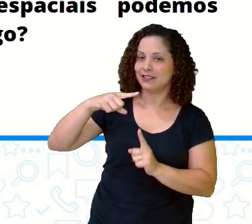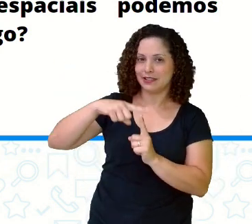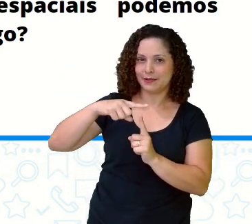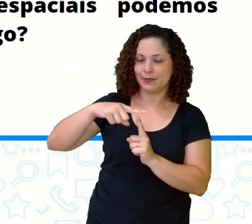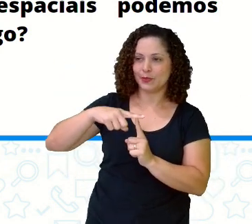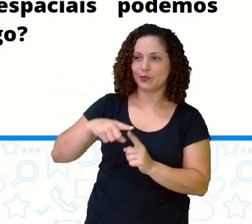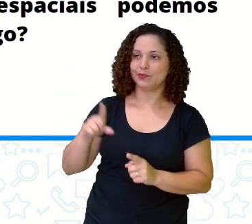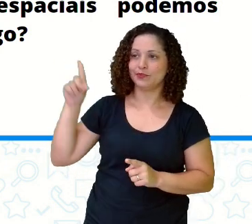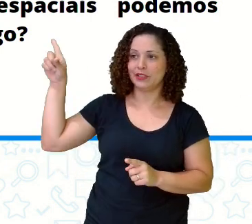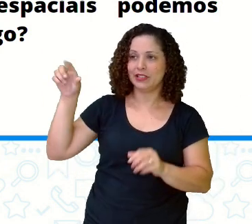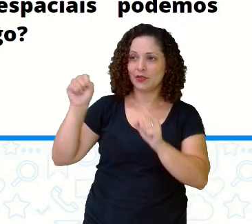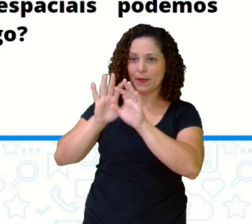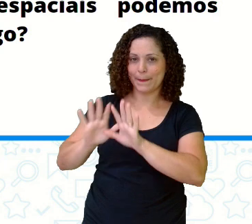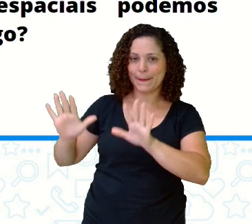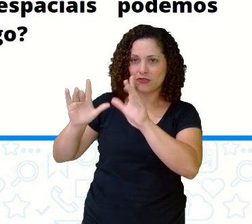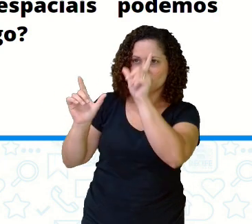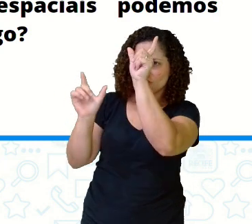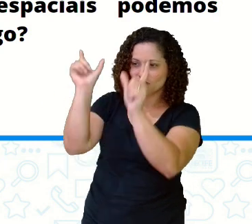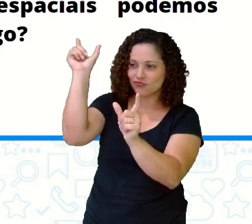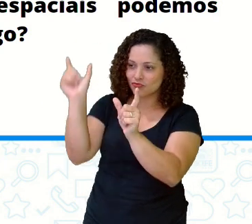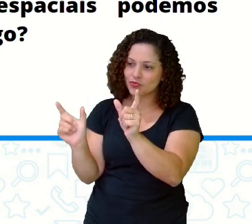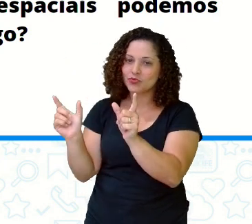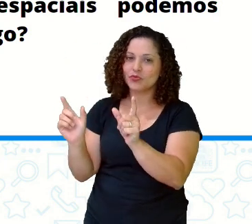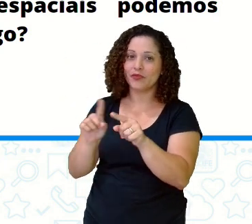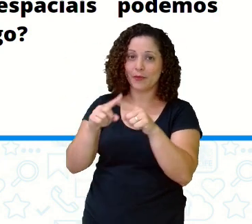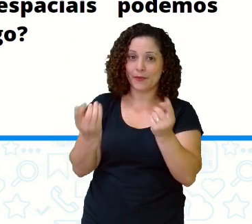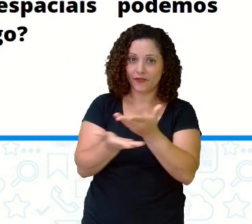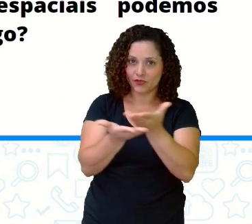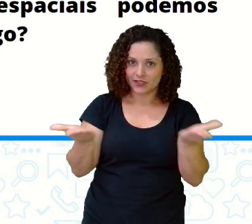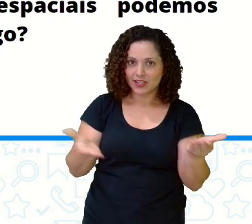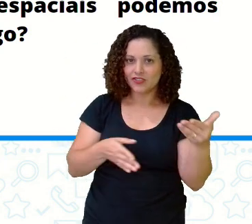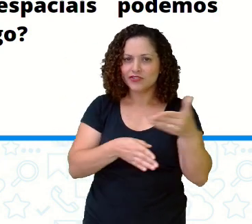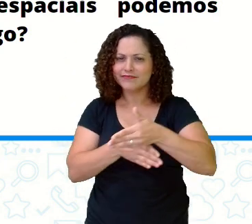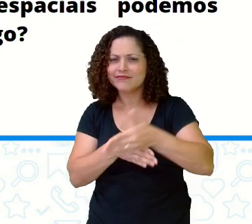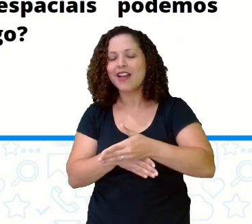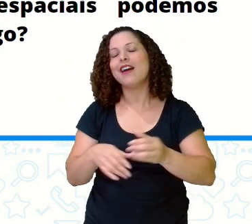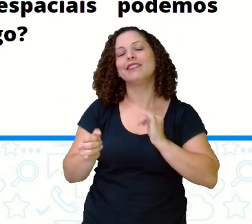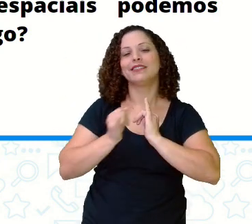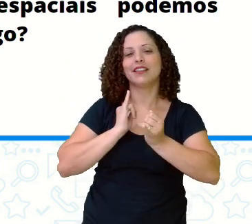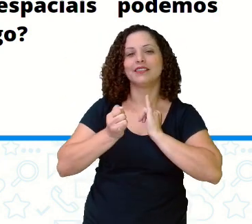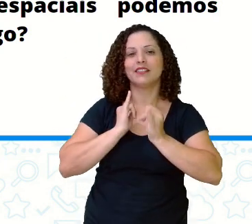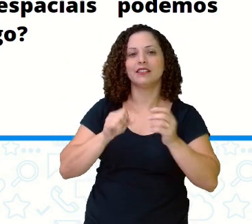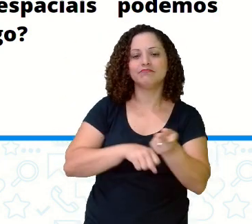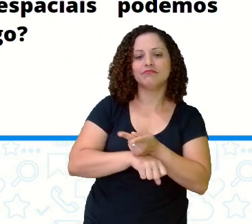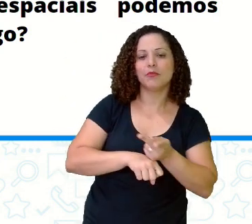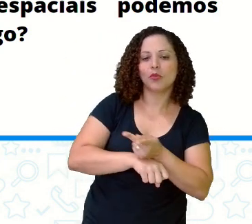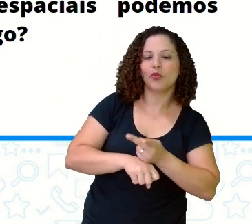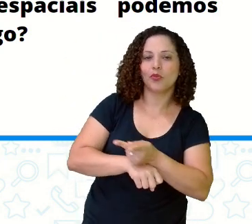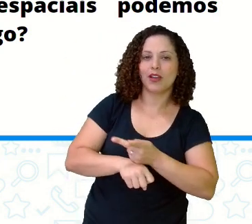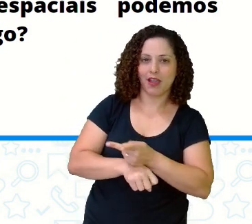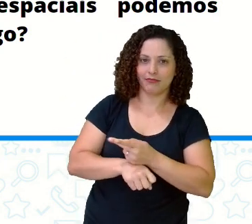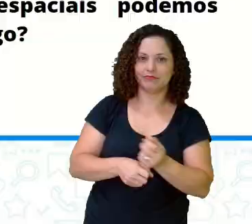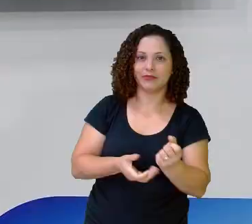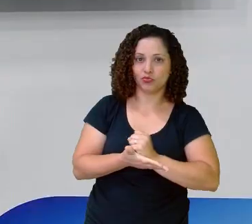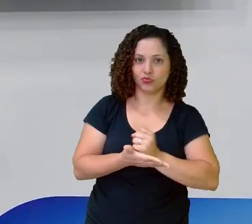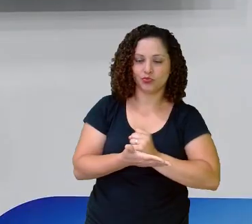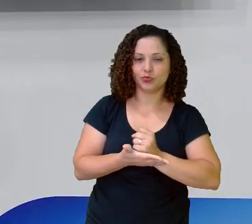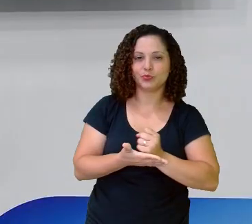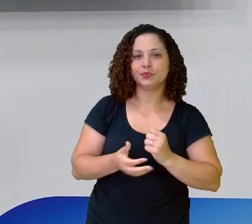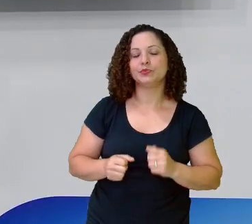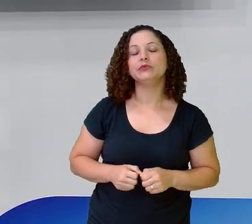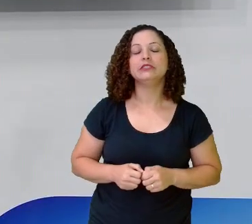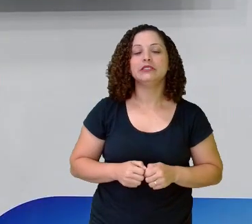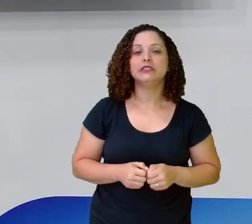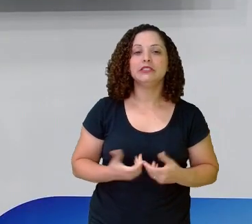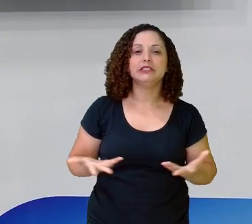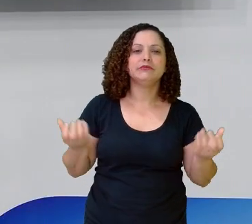imagem aqui, mas eu sei que vocês têm acesso à internet e procura lá depois o jogo Minecraft. E me diz,